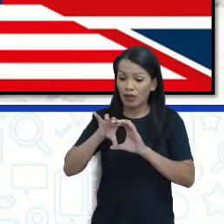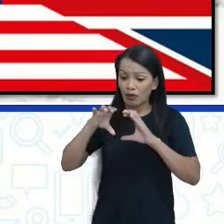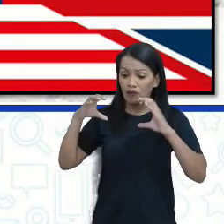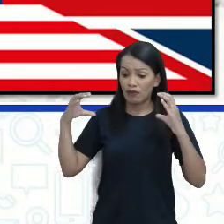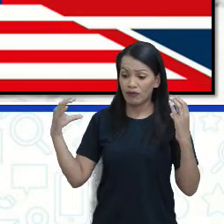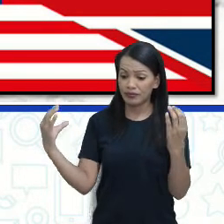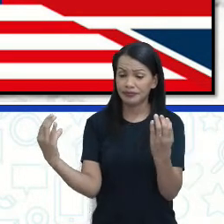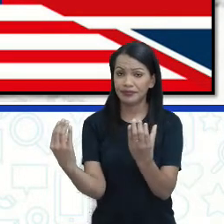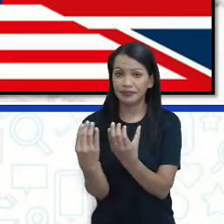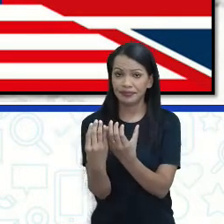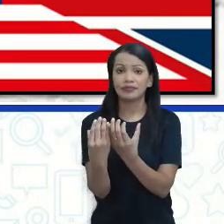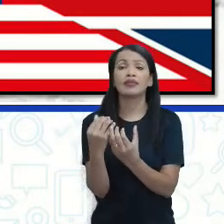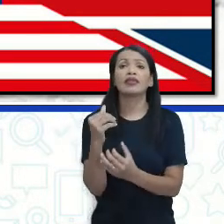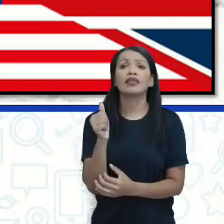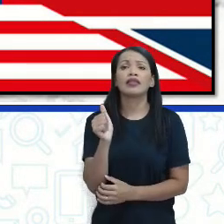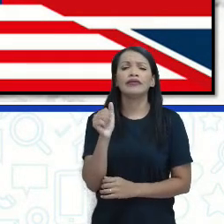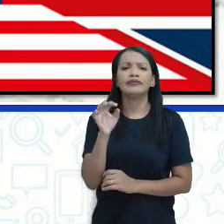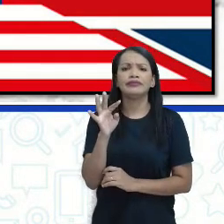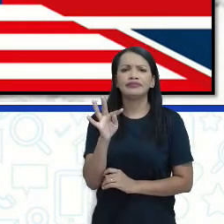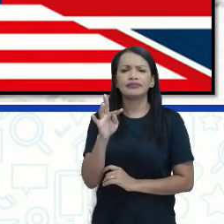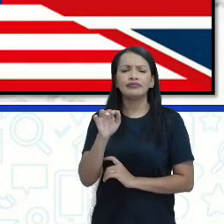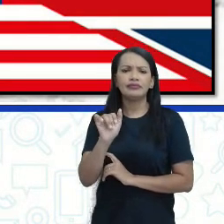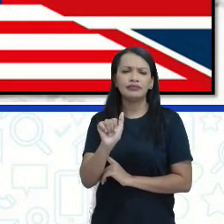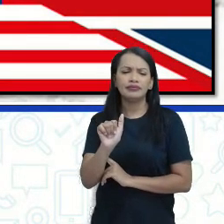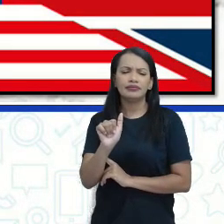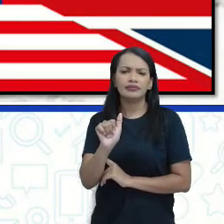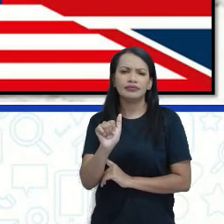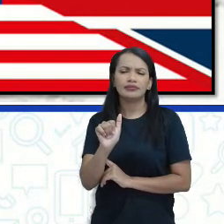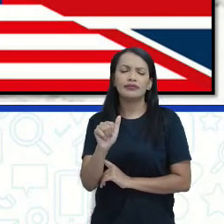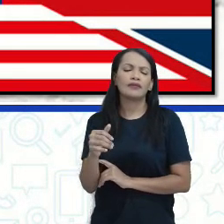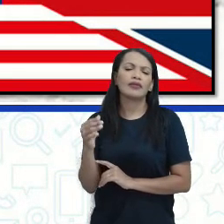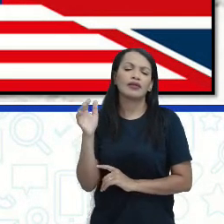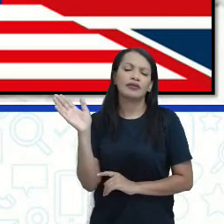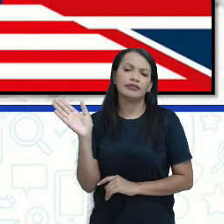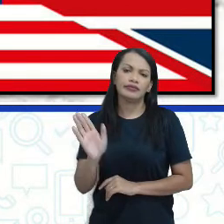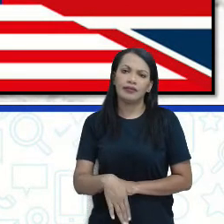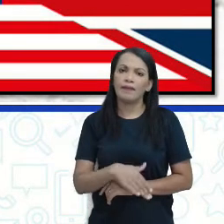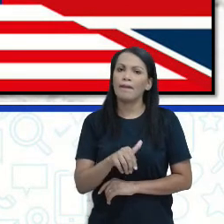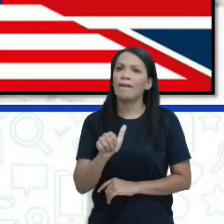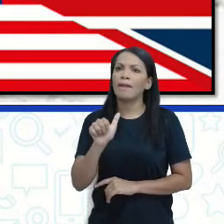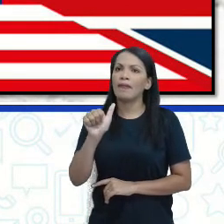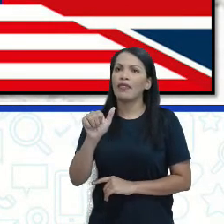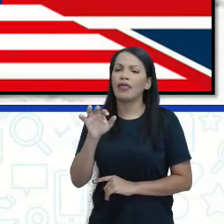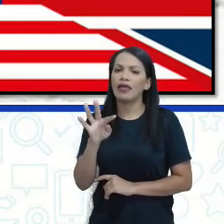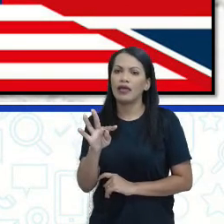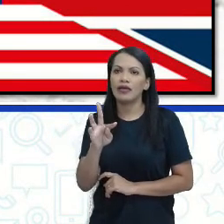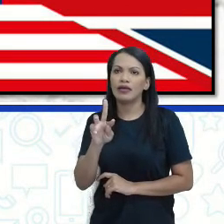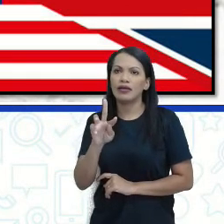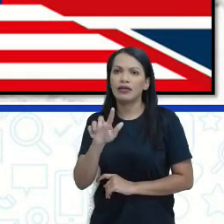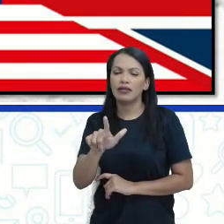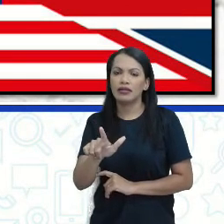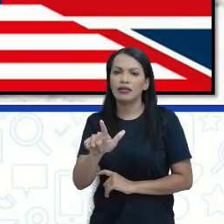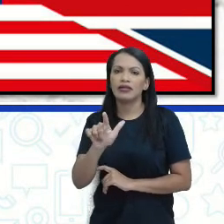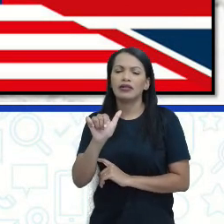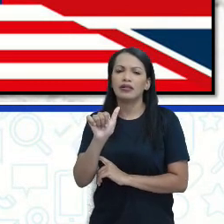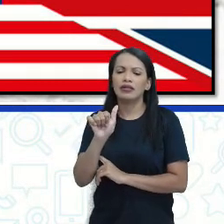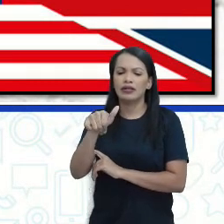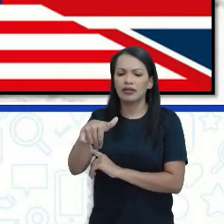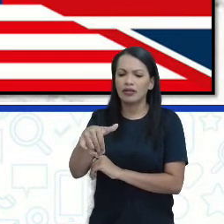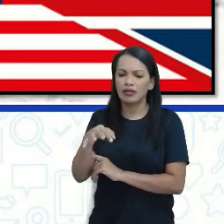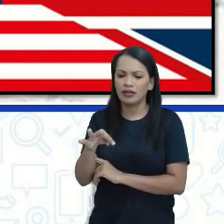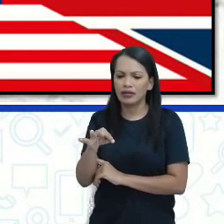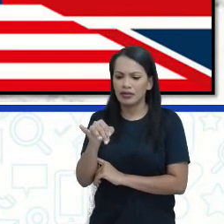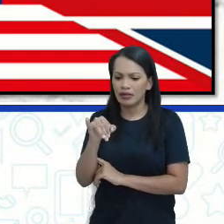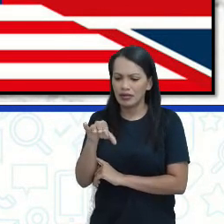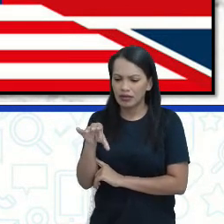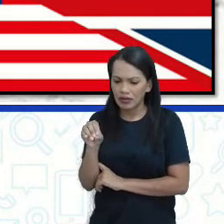com o codinome aí Riviera, né, a conferência aí, em 14 de agosto de 1941, onde a gente vai